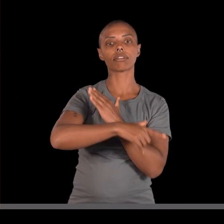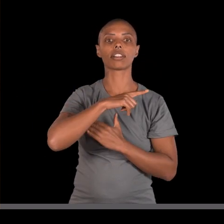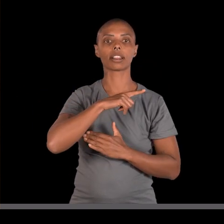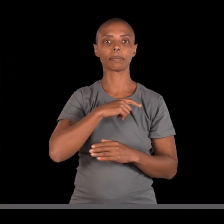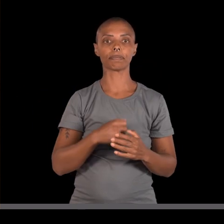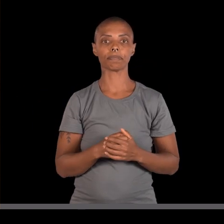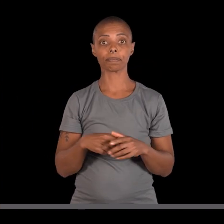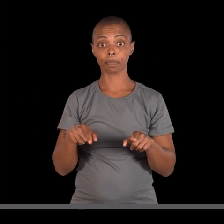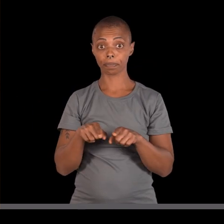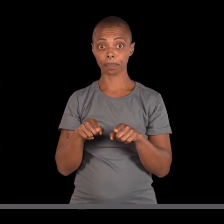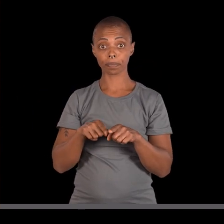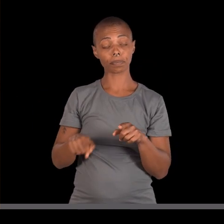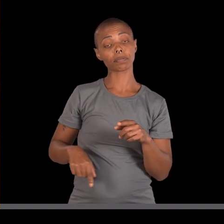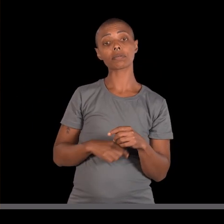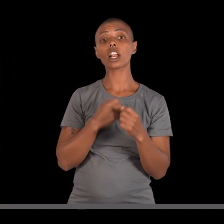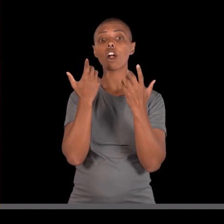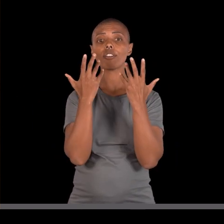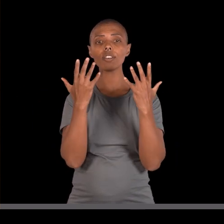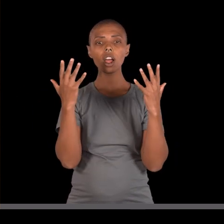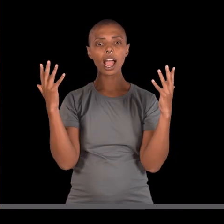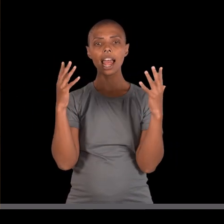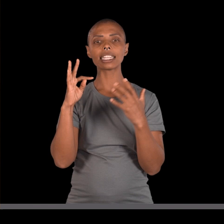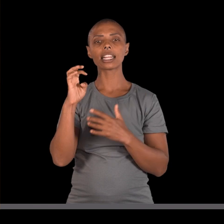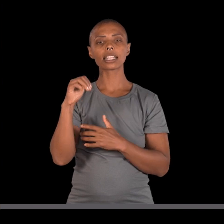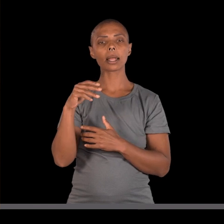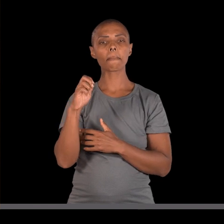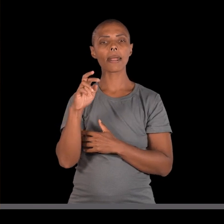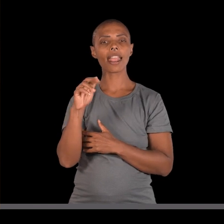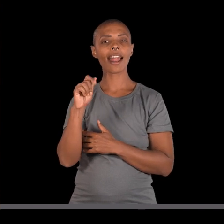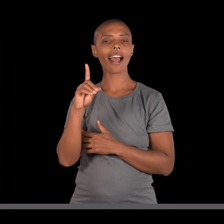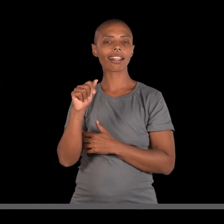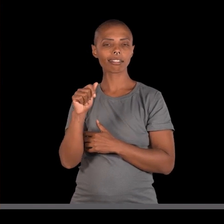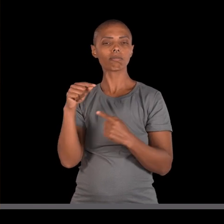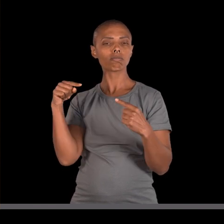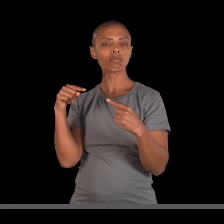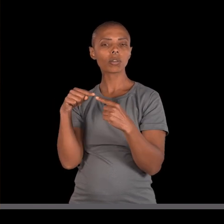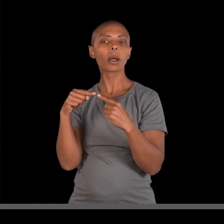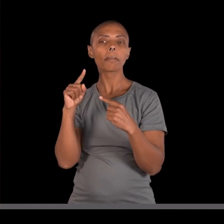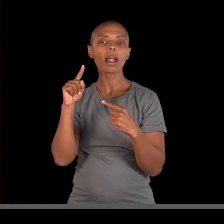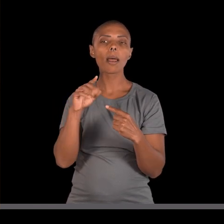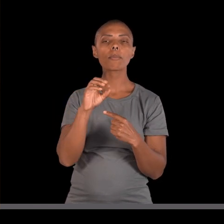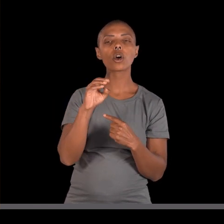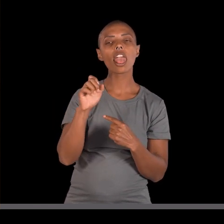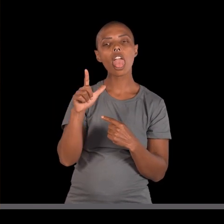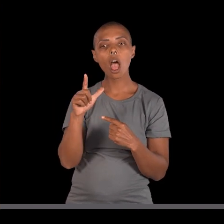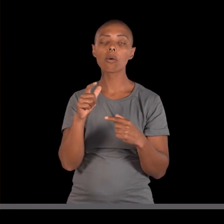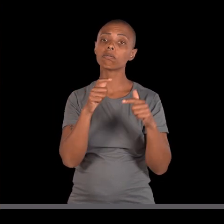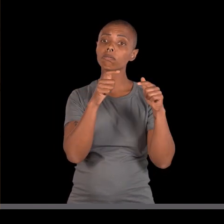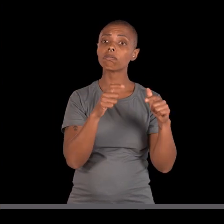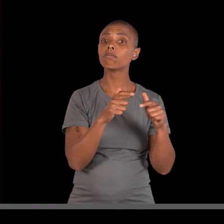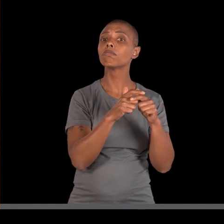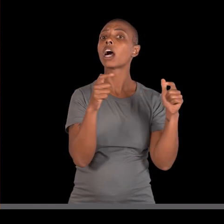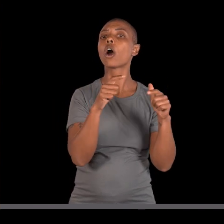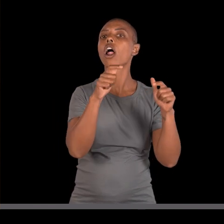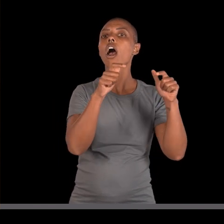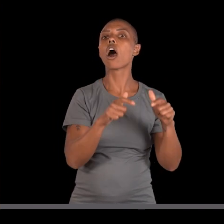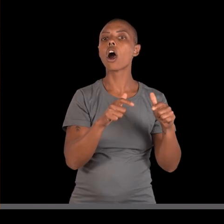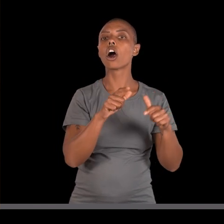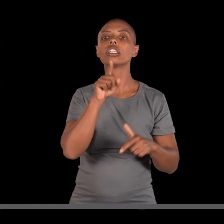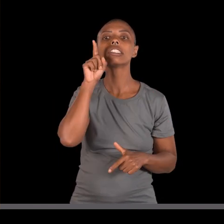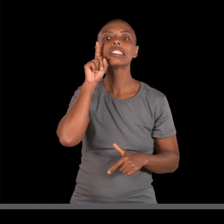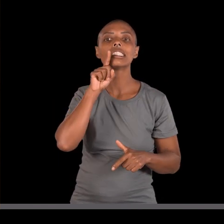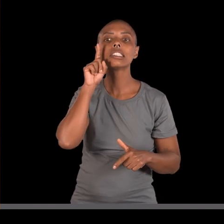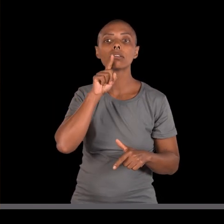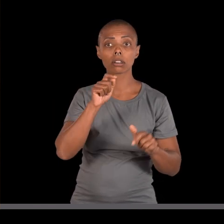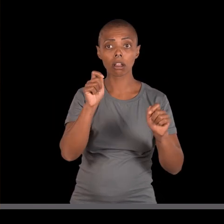árvore. Temos também a floresta temperada, que ela é mais diversificada que a floresta boreal, é muito comum nos Estados